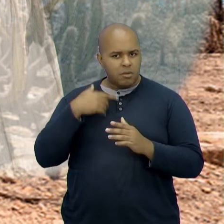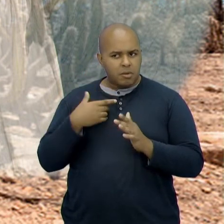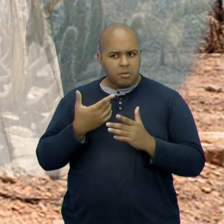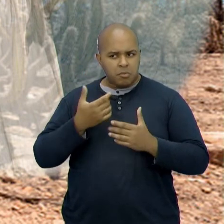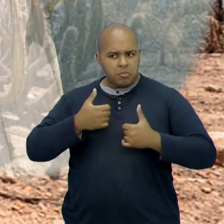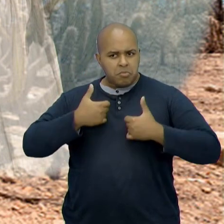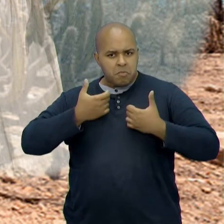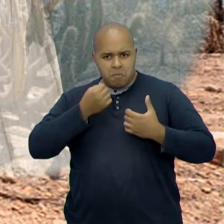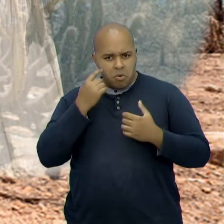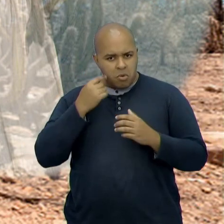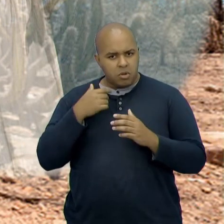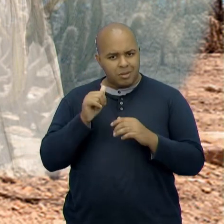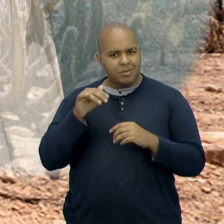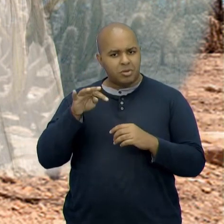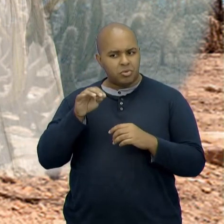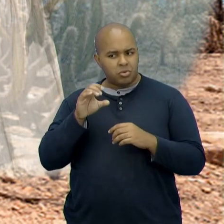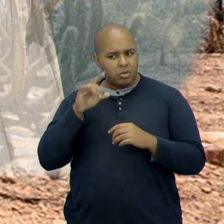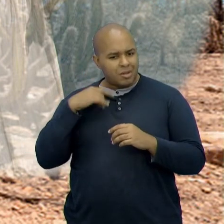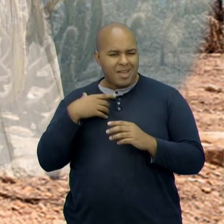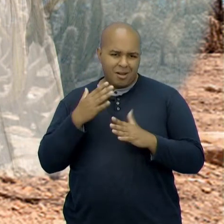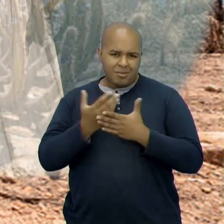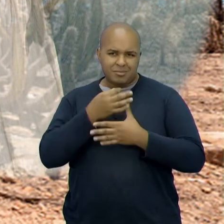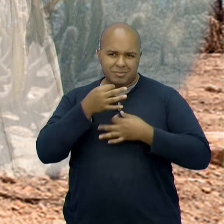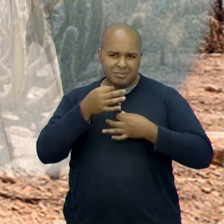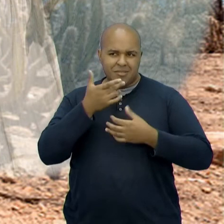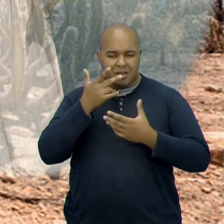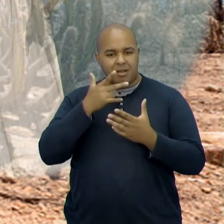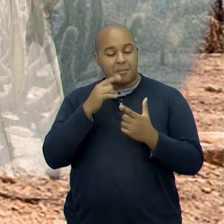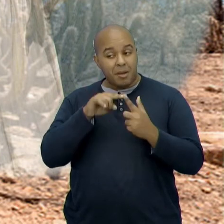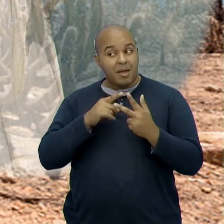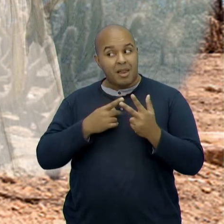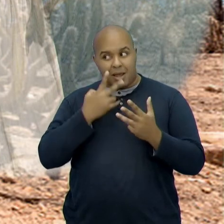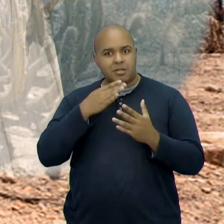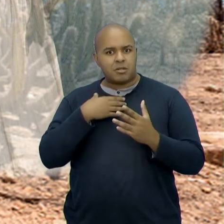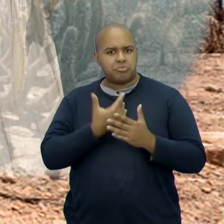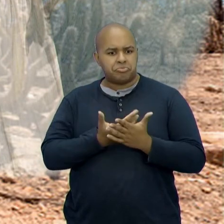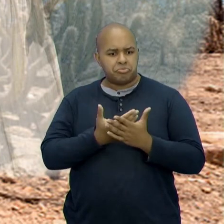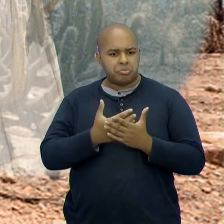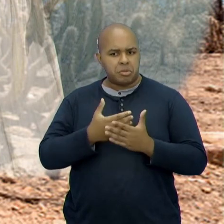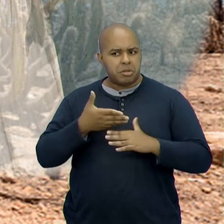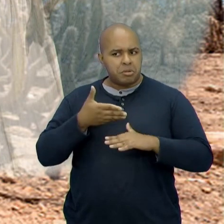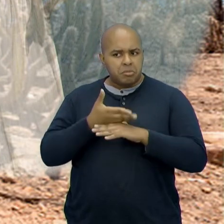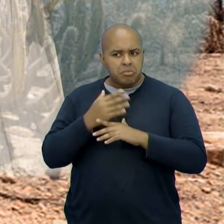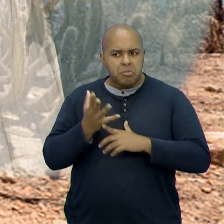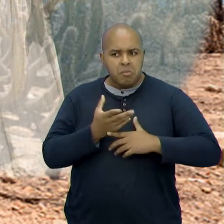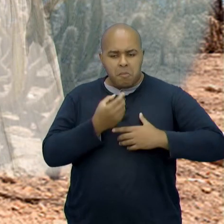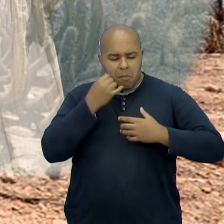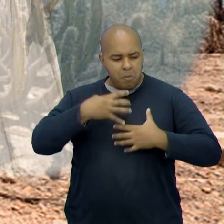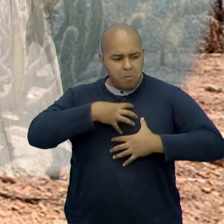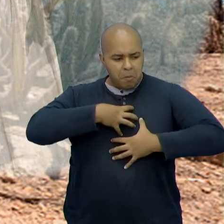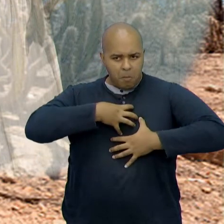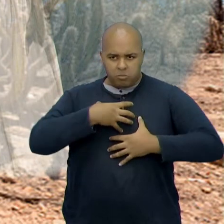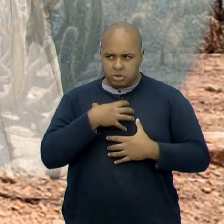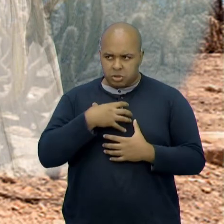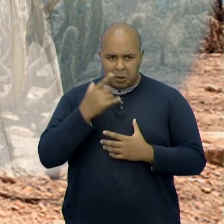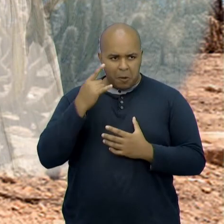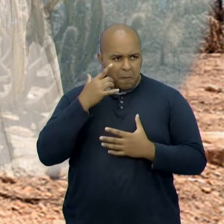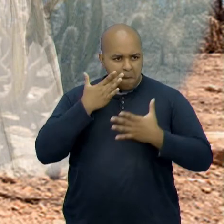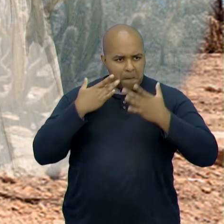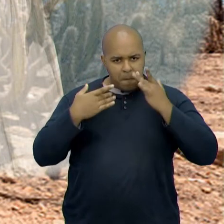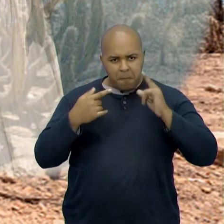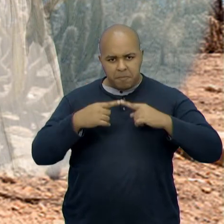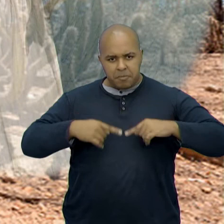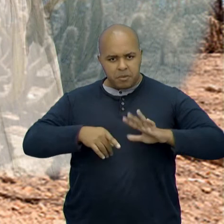interpretação maravilhosa do Antônio Conselheiro. Existem muitas críticas à interpretação dele, mas eu acho uma interpretação muito boa. Ele incorpora muito bem aquela